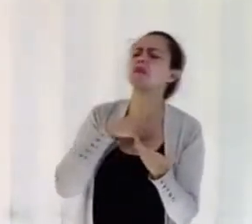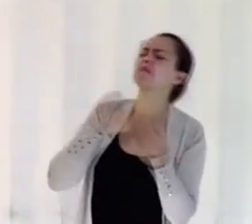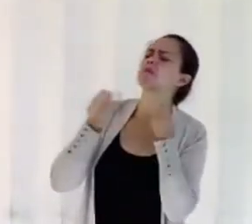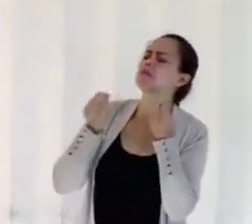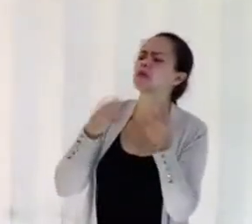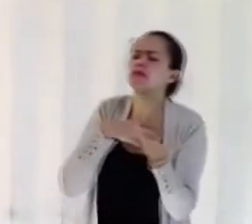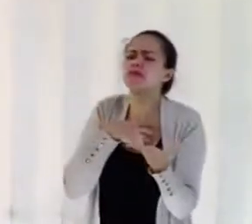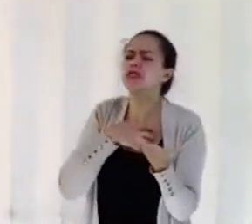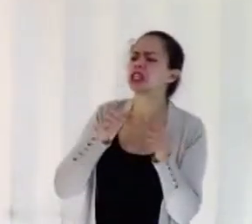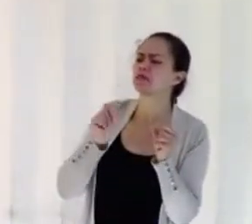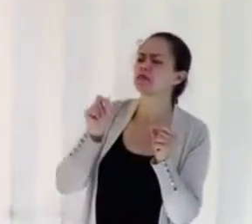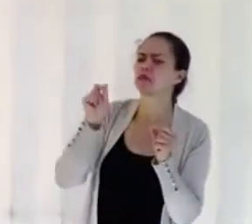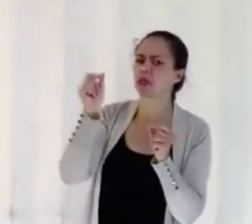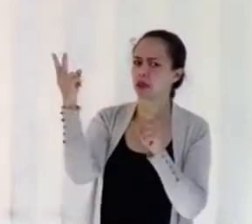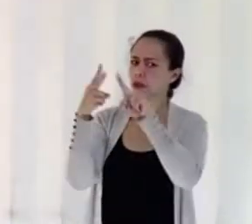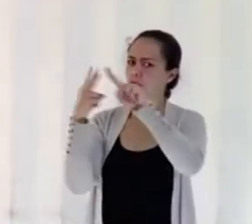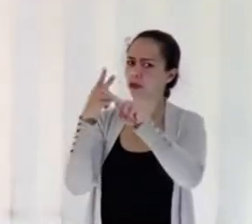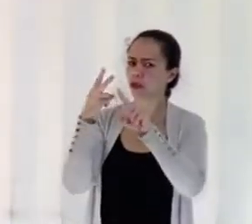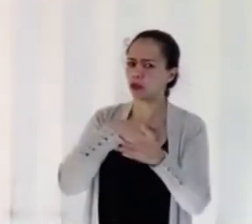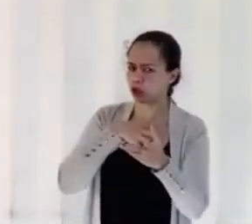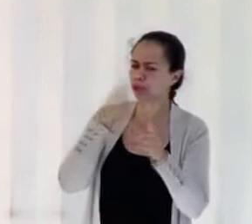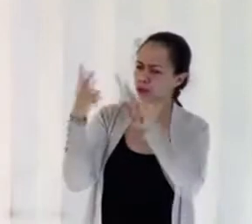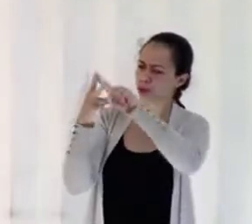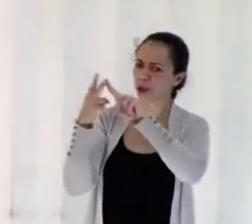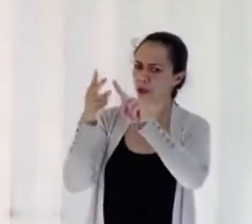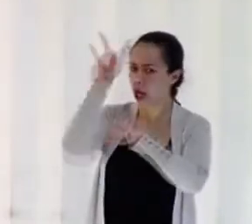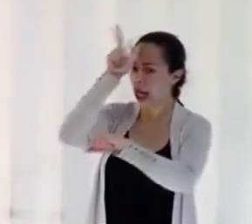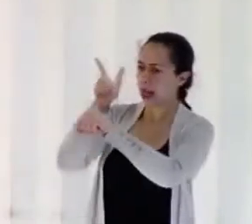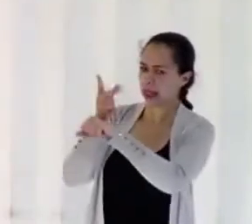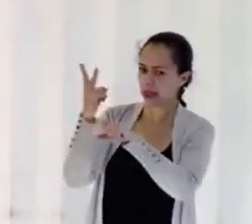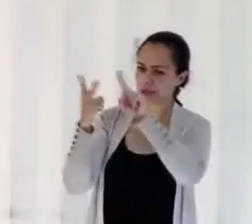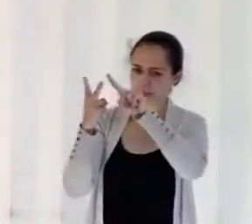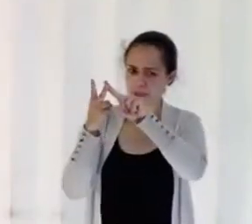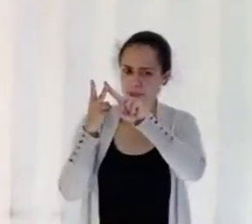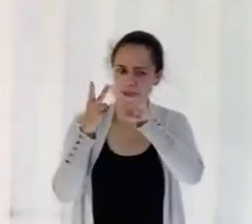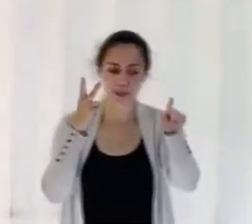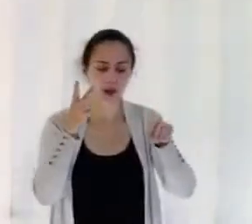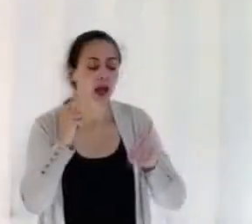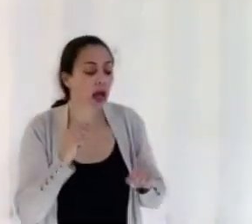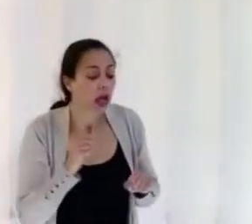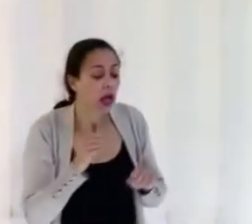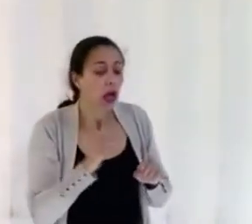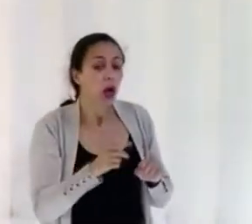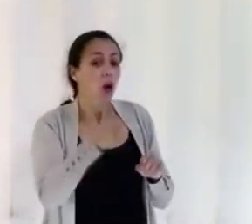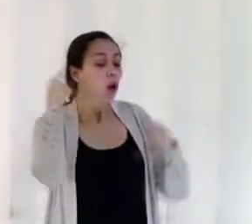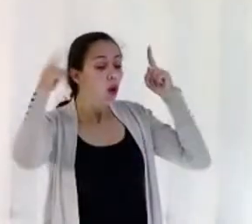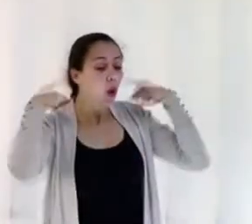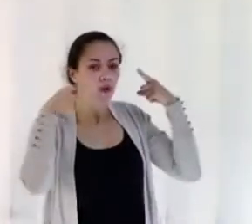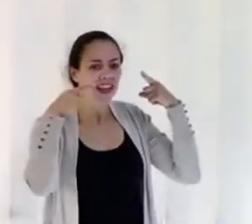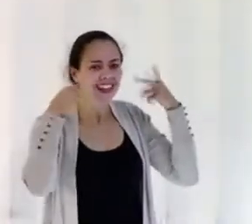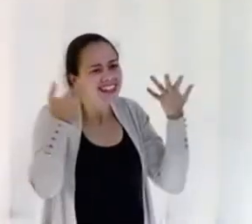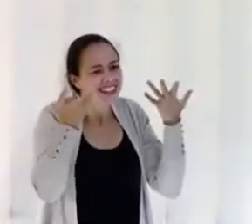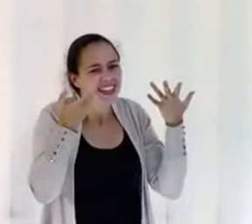da ovelha, ele conhece a ovelha e a ovelha o conhece. Somente nesse relacionamento